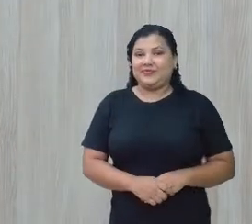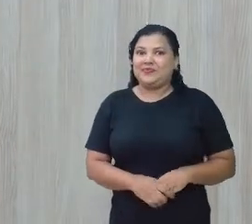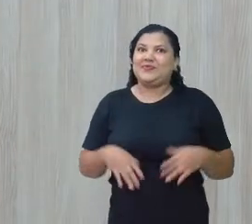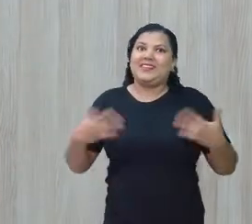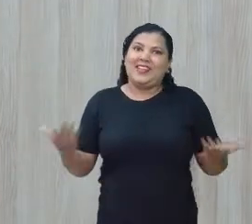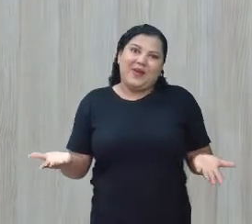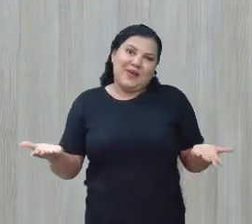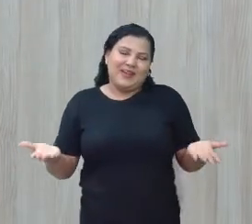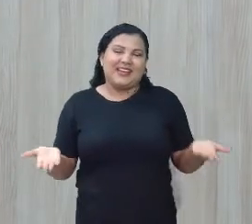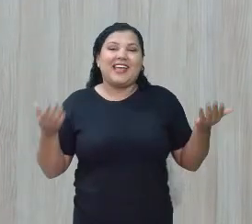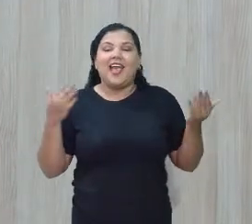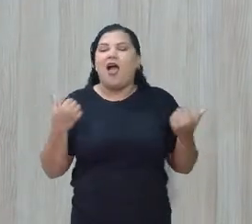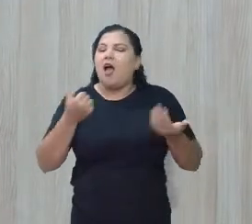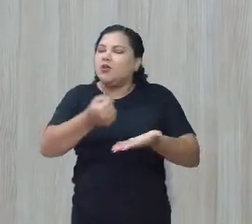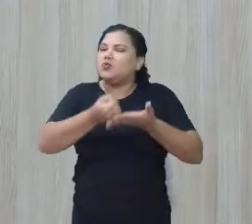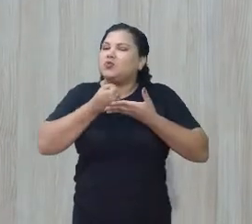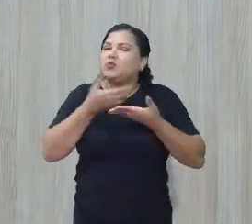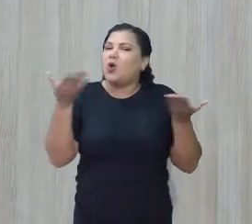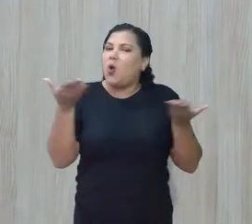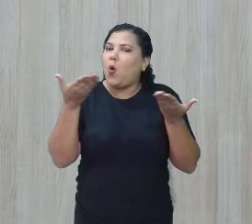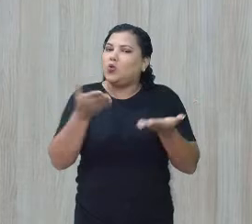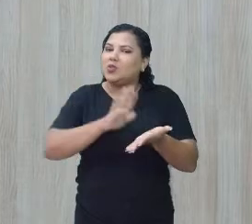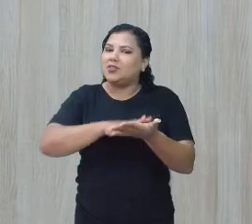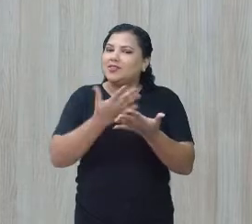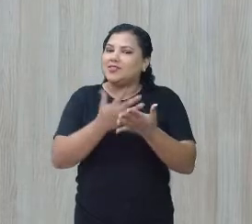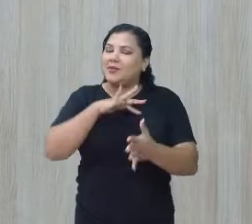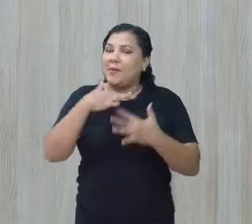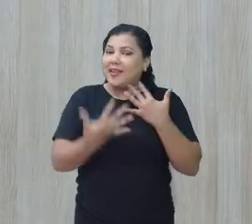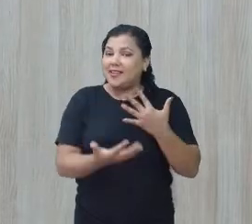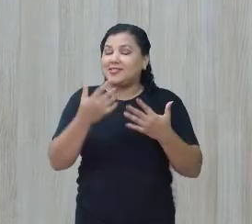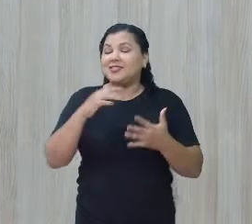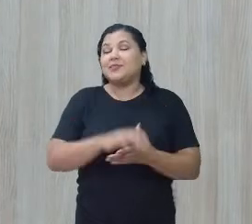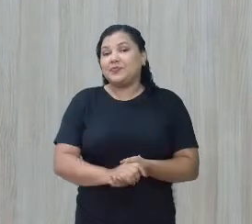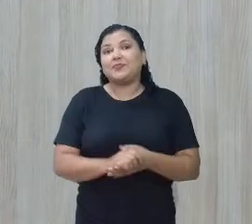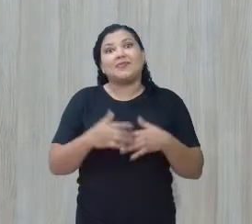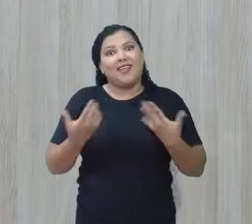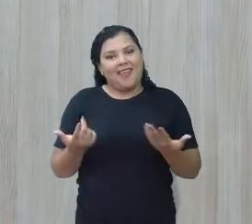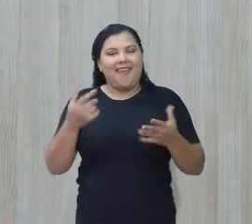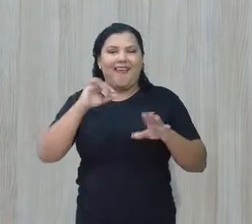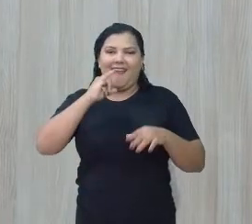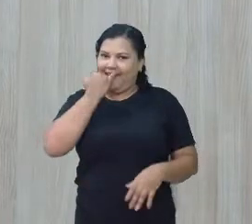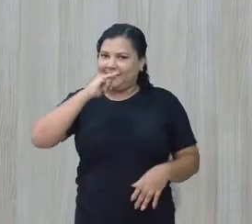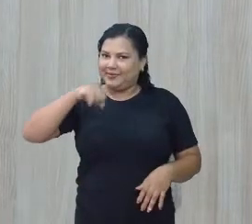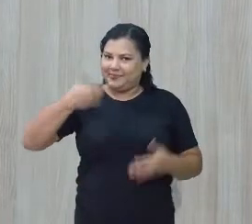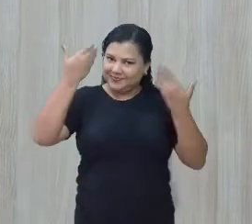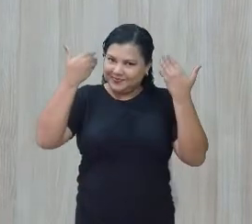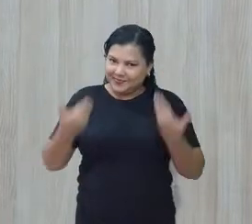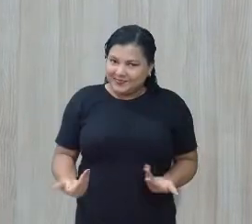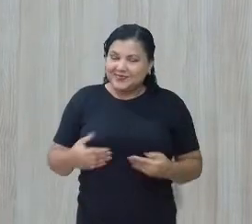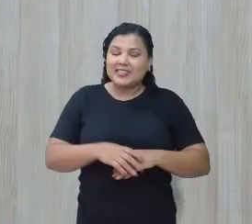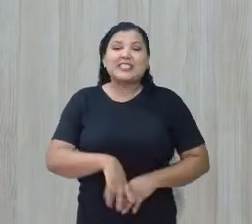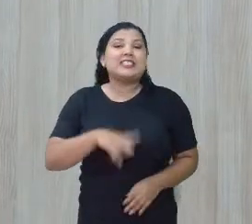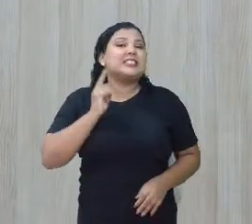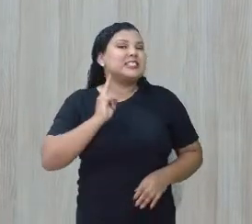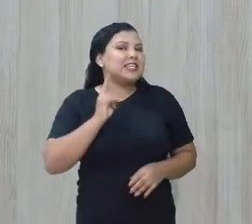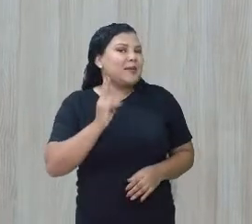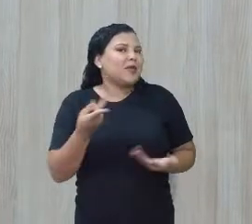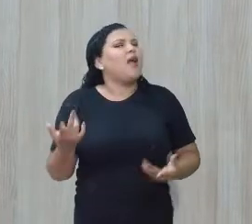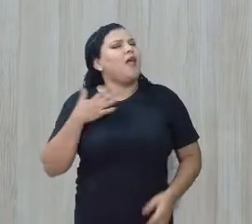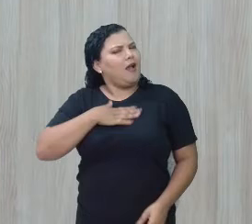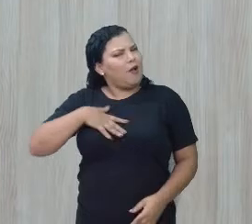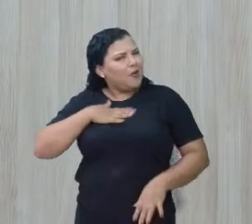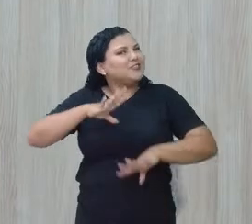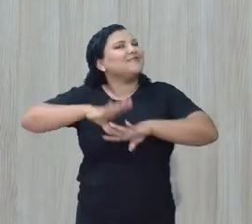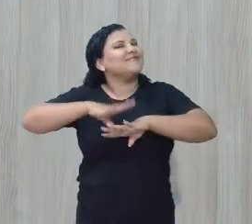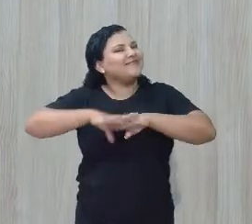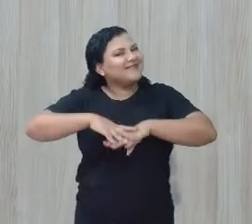me ajuda aqui hoje com a tradução simultânea para a língua brasileira de sinais é a Jéssica, né? Sempre que eu posso, eu puxo, e ela gosta de